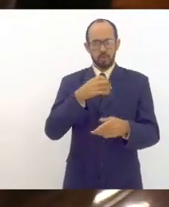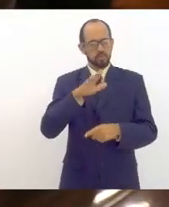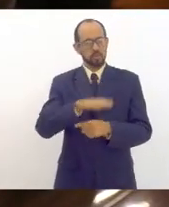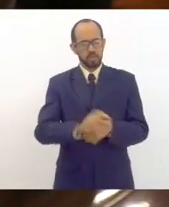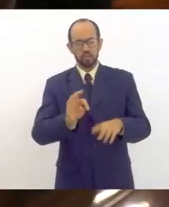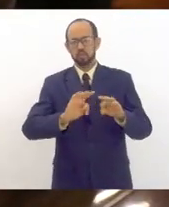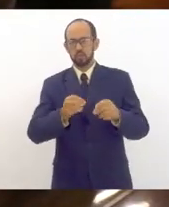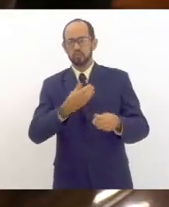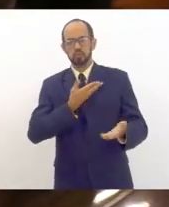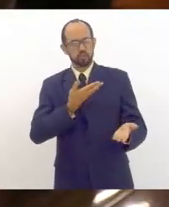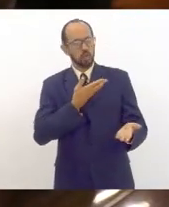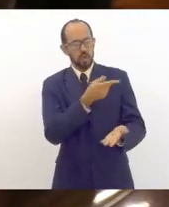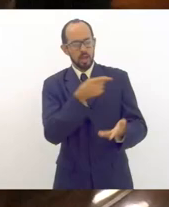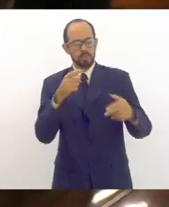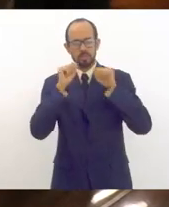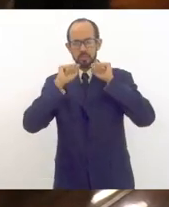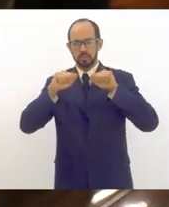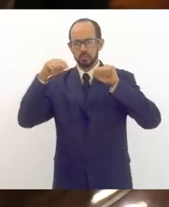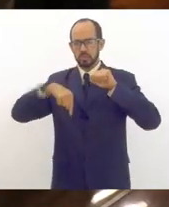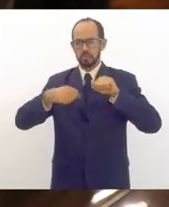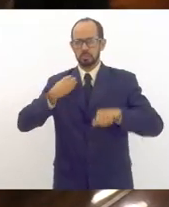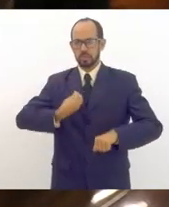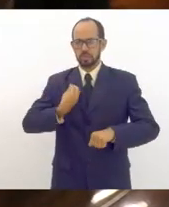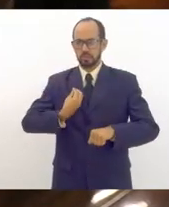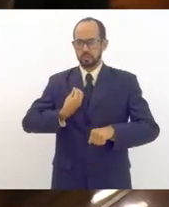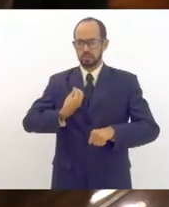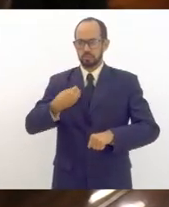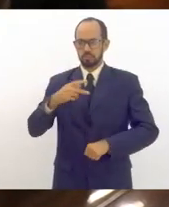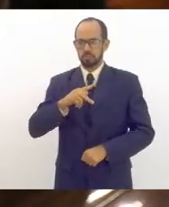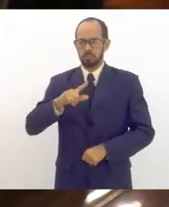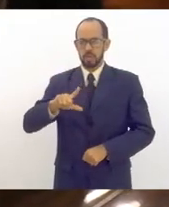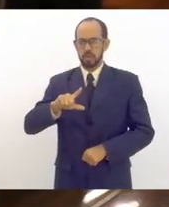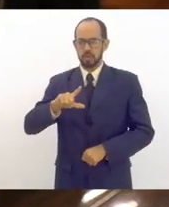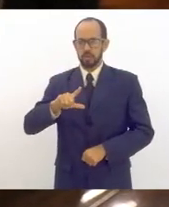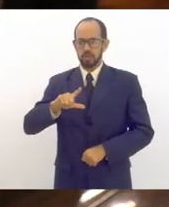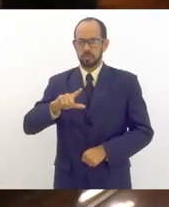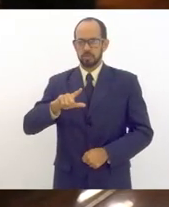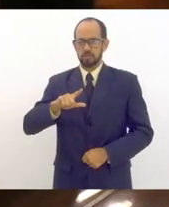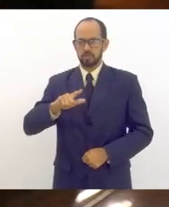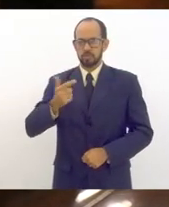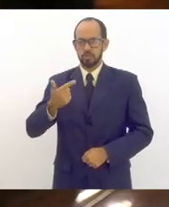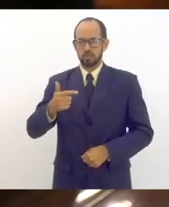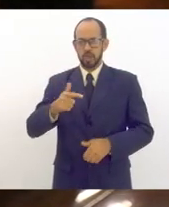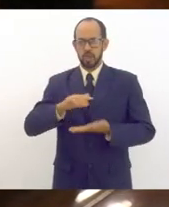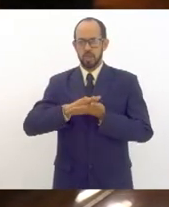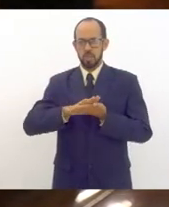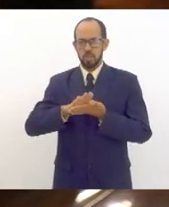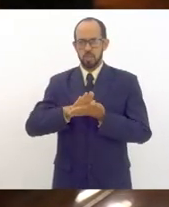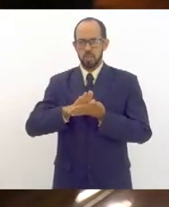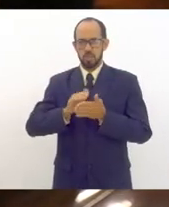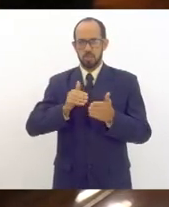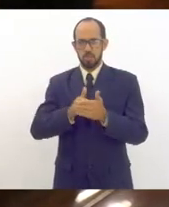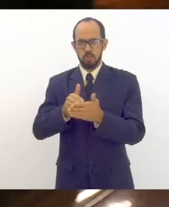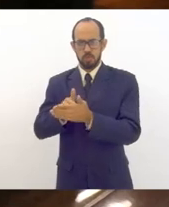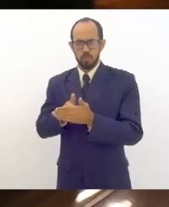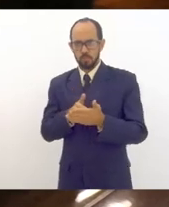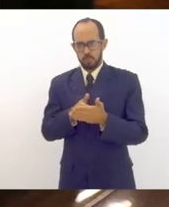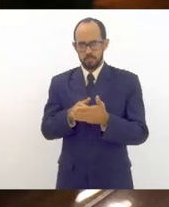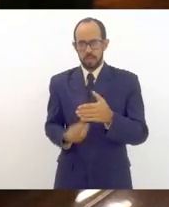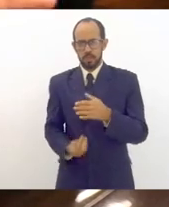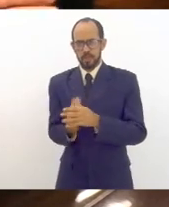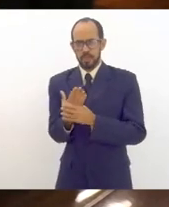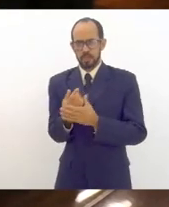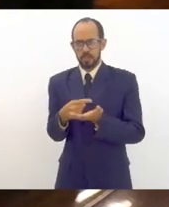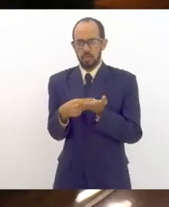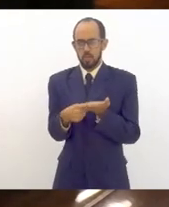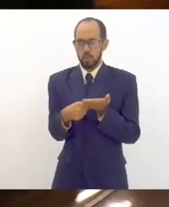colegas, assessoria aqui presente. O PL não tem nenhum obstáculo para compor esse acordo, senhor presidente,